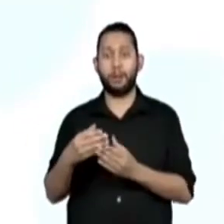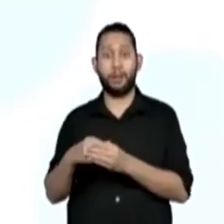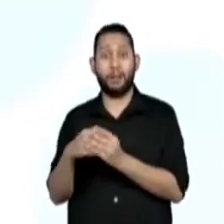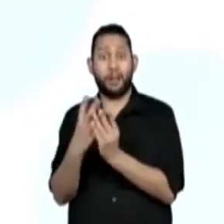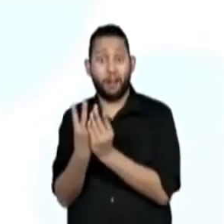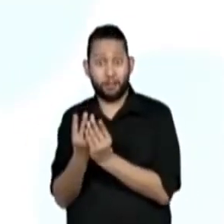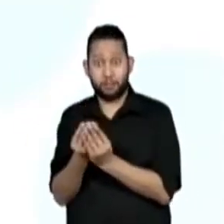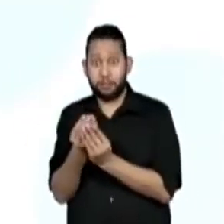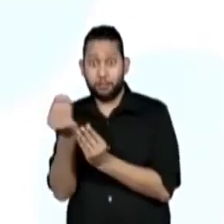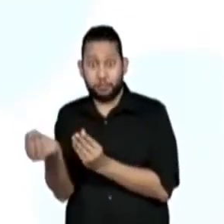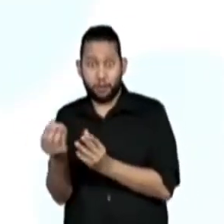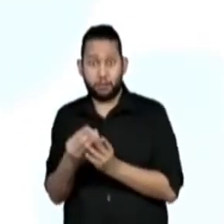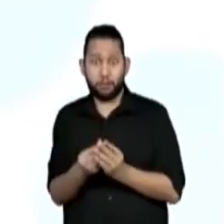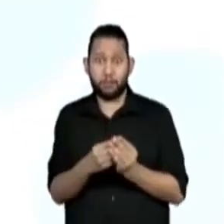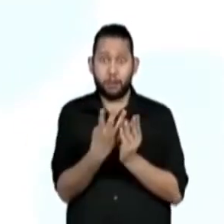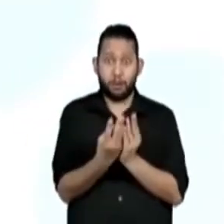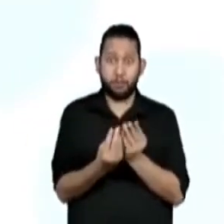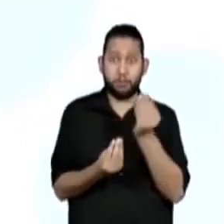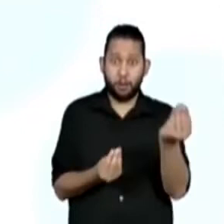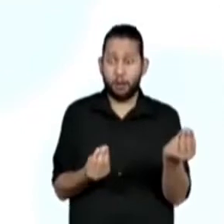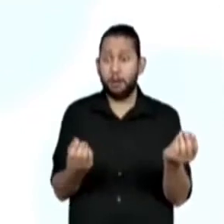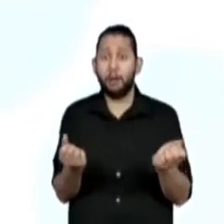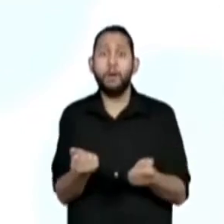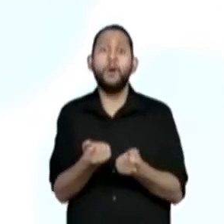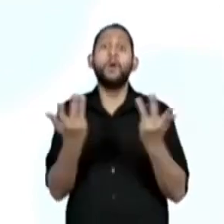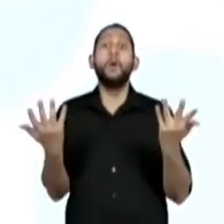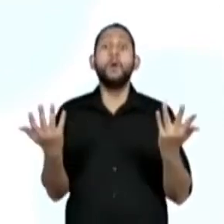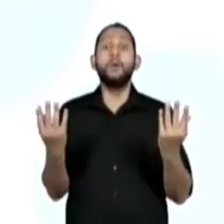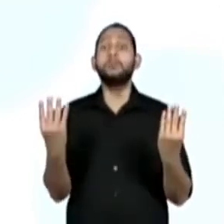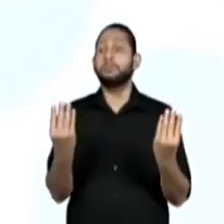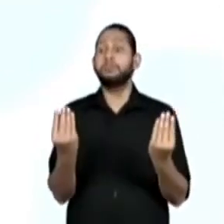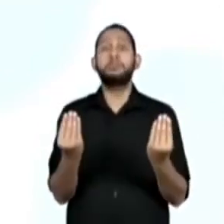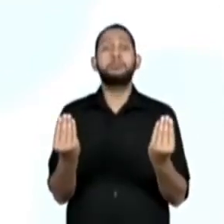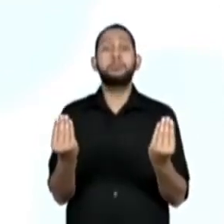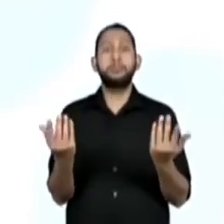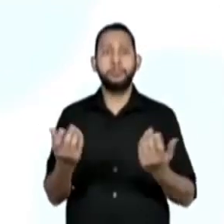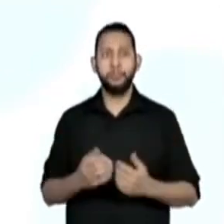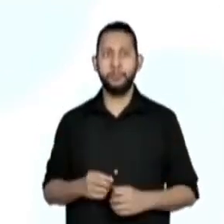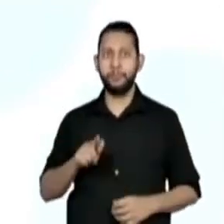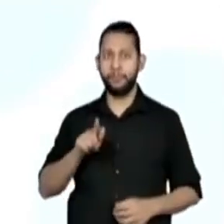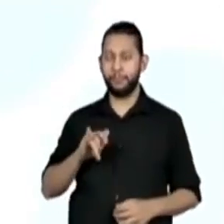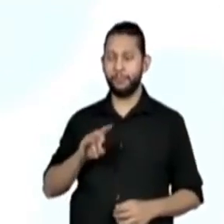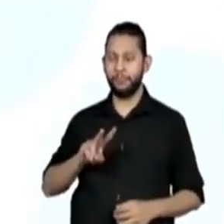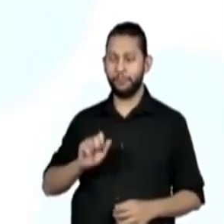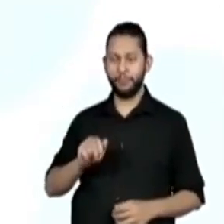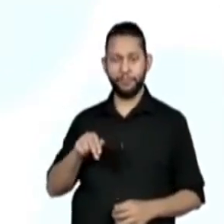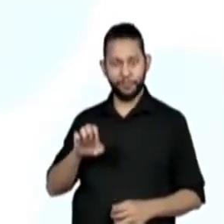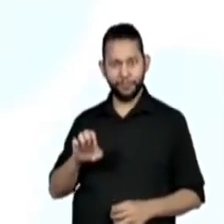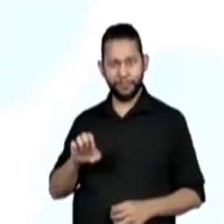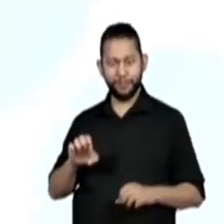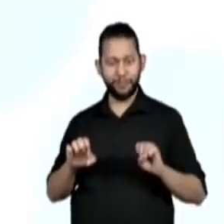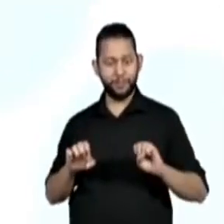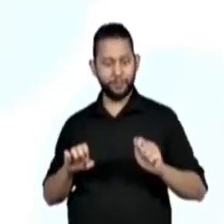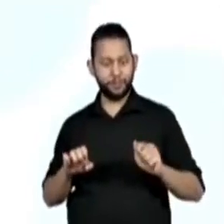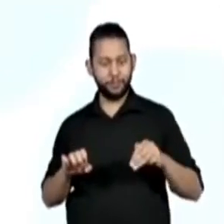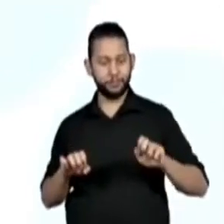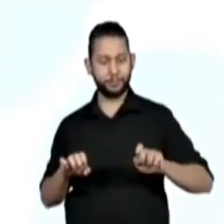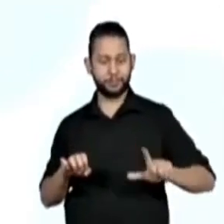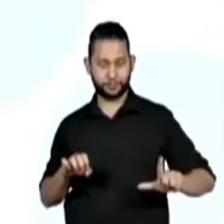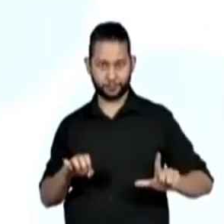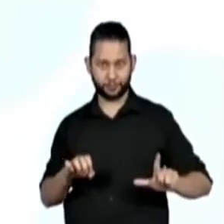de cartas que cada um recebeu cada um quem Thurman o Giovani o Samuel